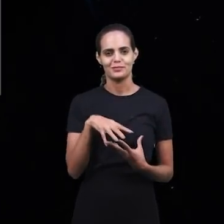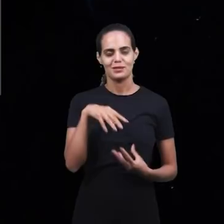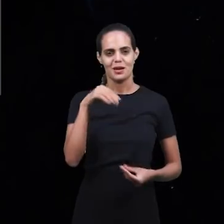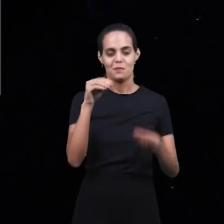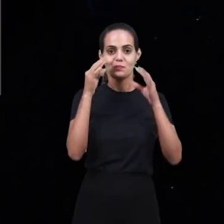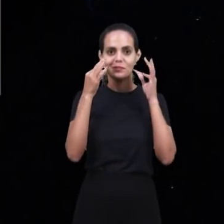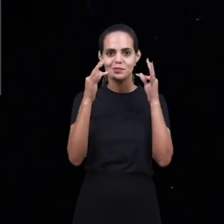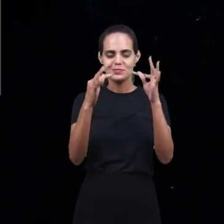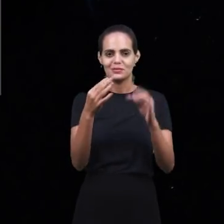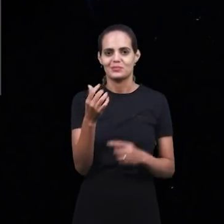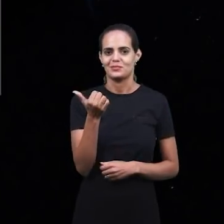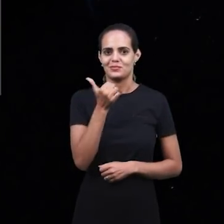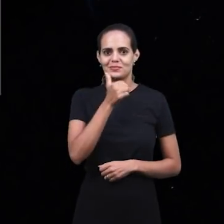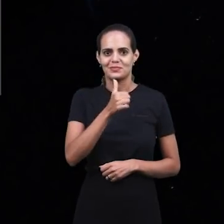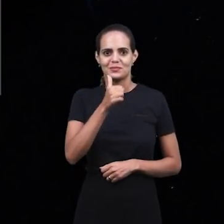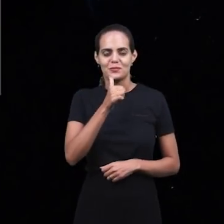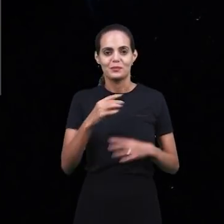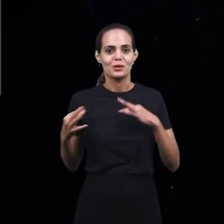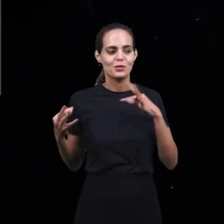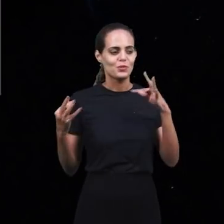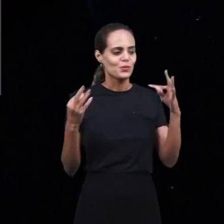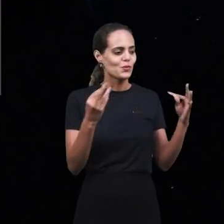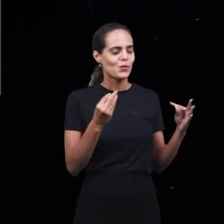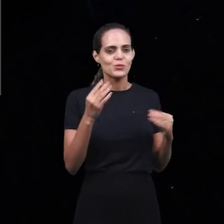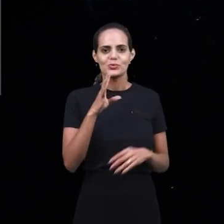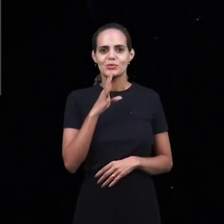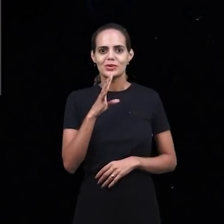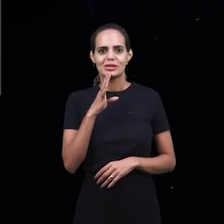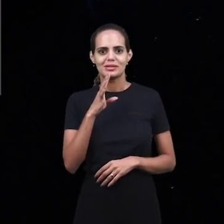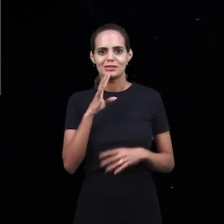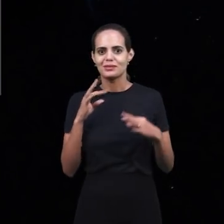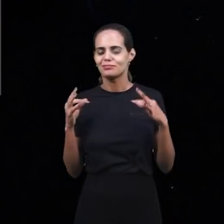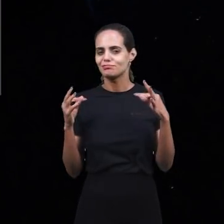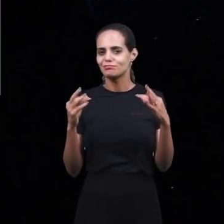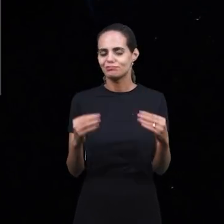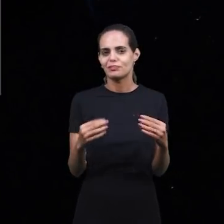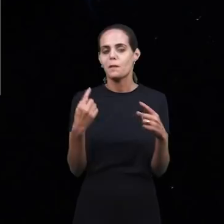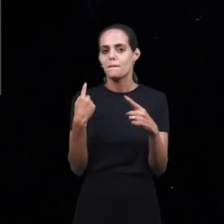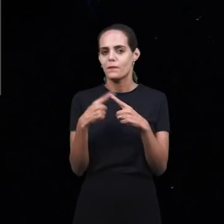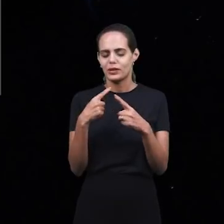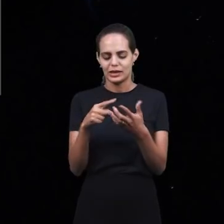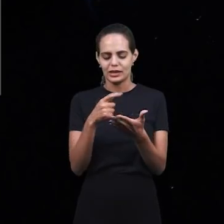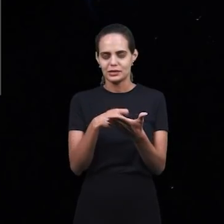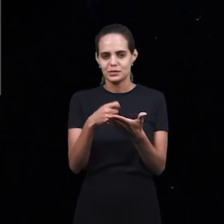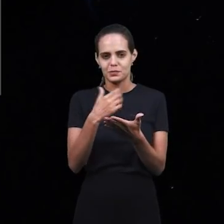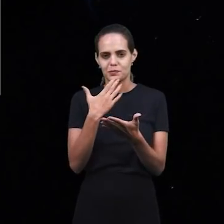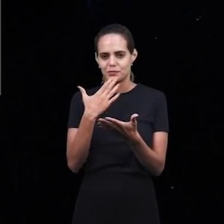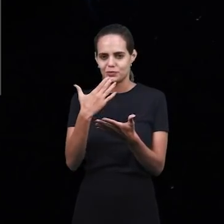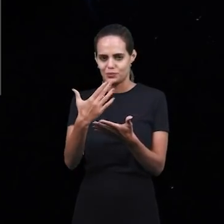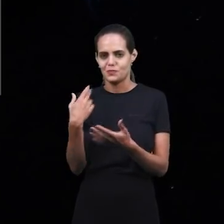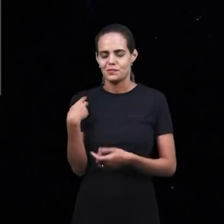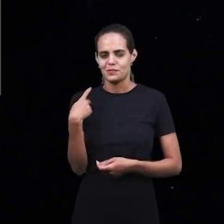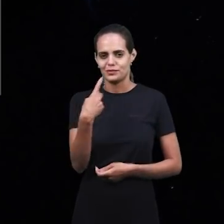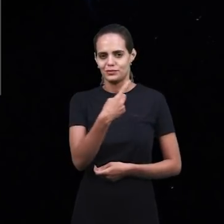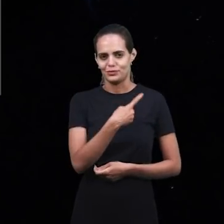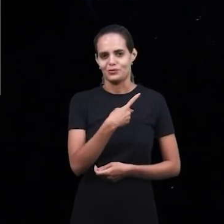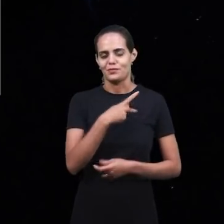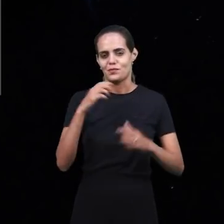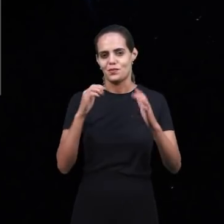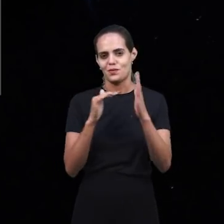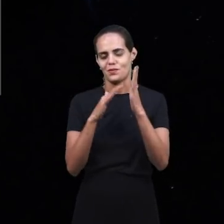Mary tornou-se conhecido por todos ao escrever, a pedido do Dr. Palmer, pastor da sua igreja, a letra para uma